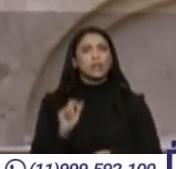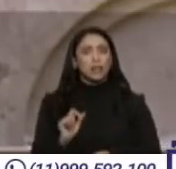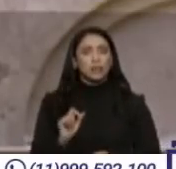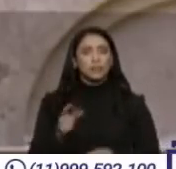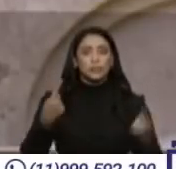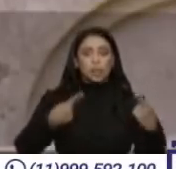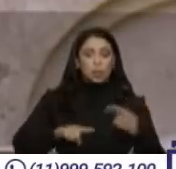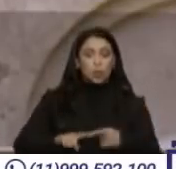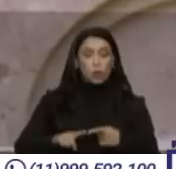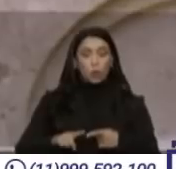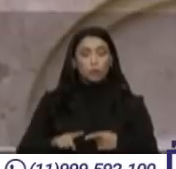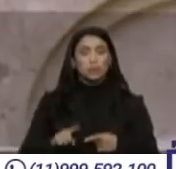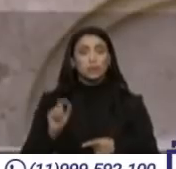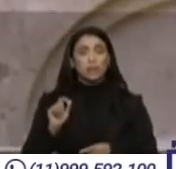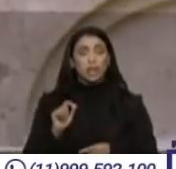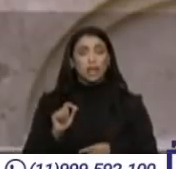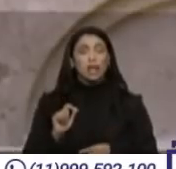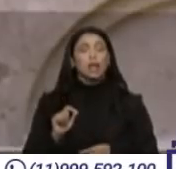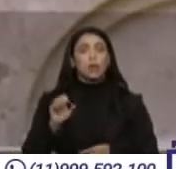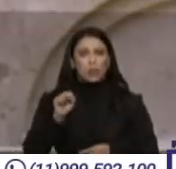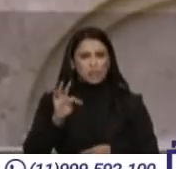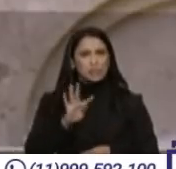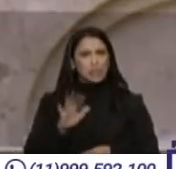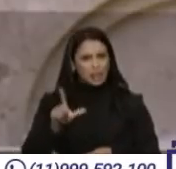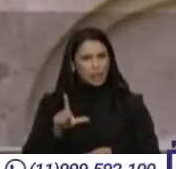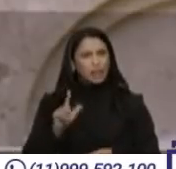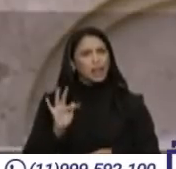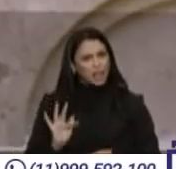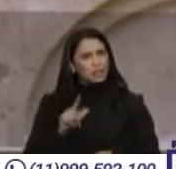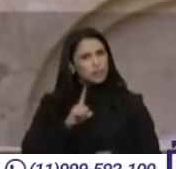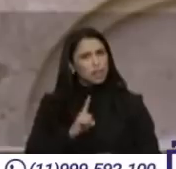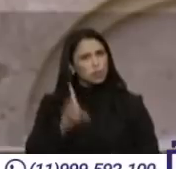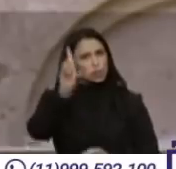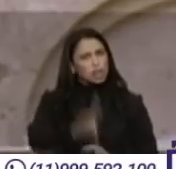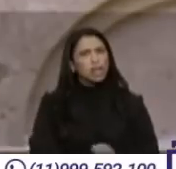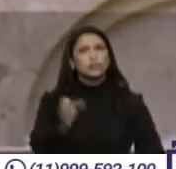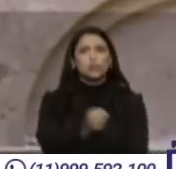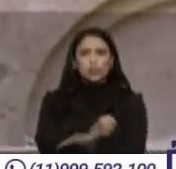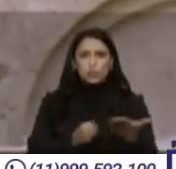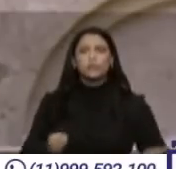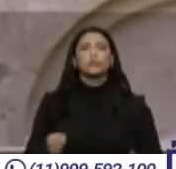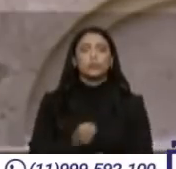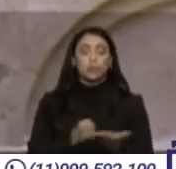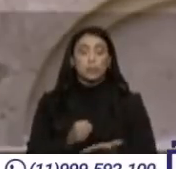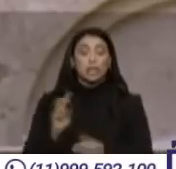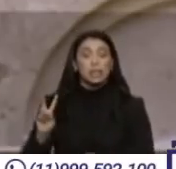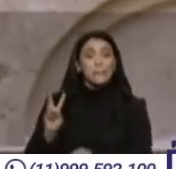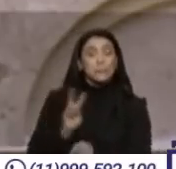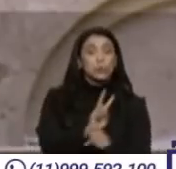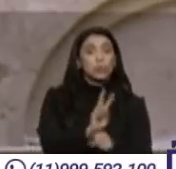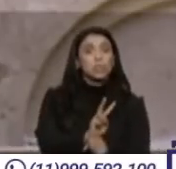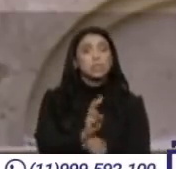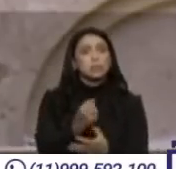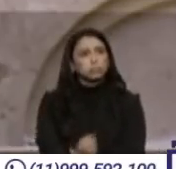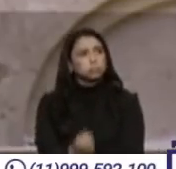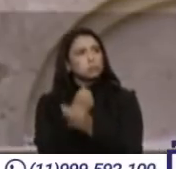que significa a salvaguarda dos direitos fundamentais, notadamente na proteção